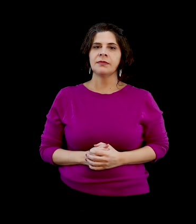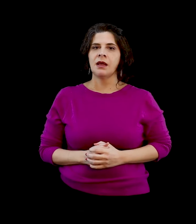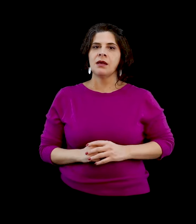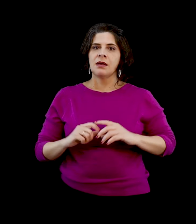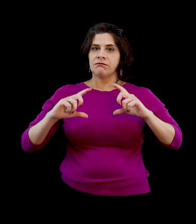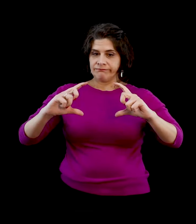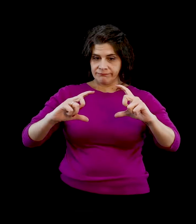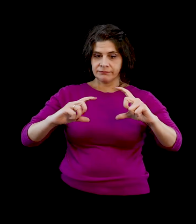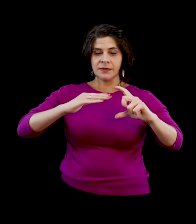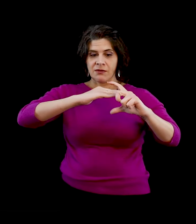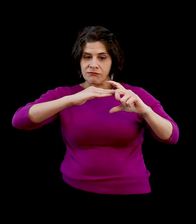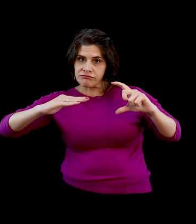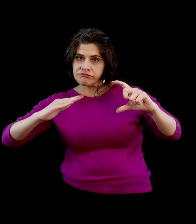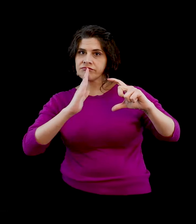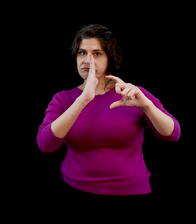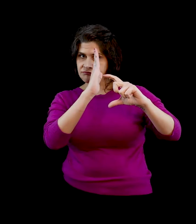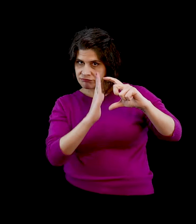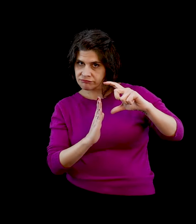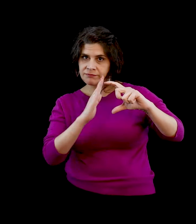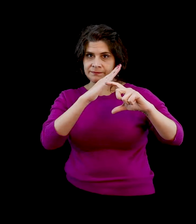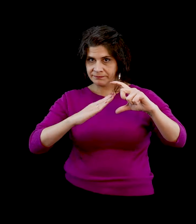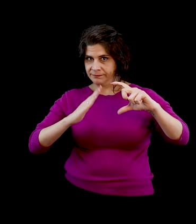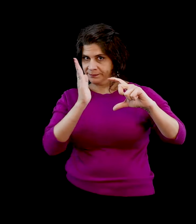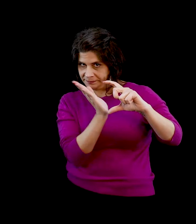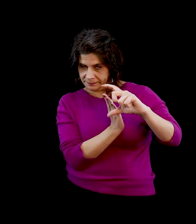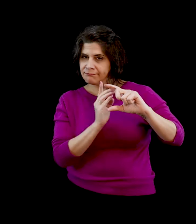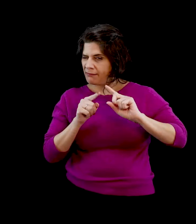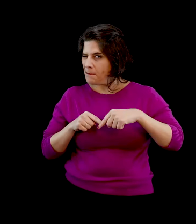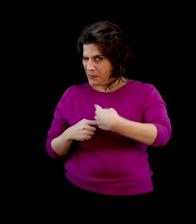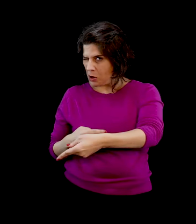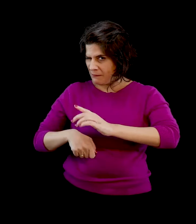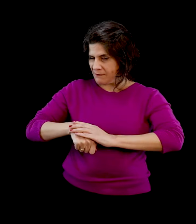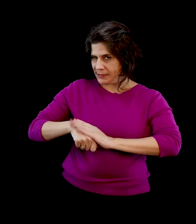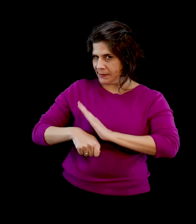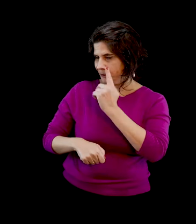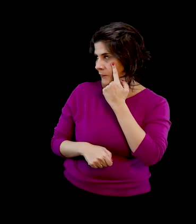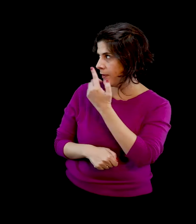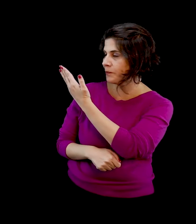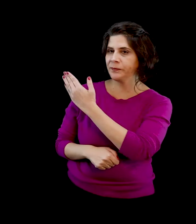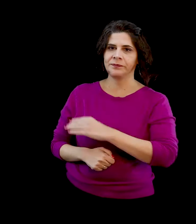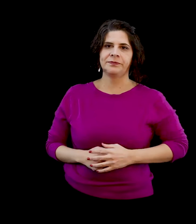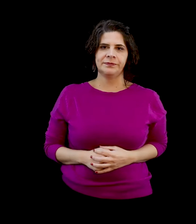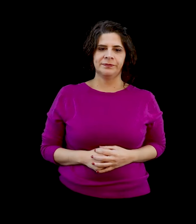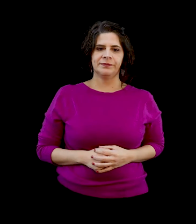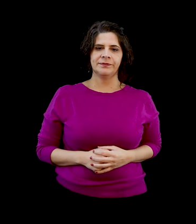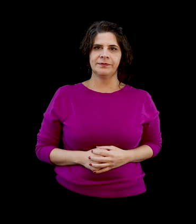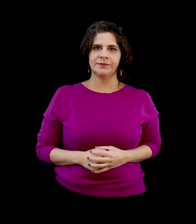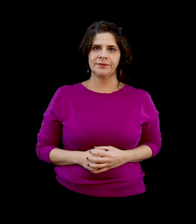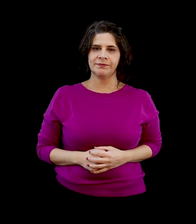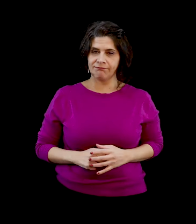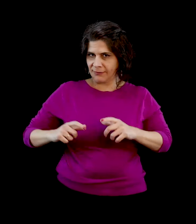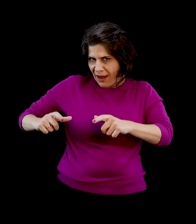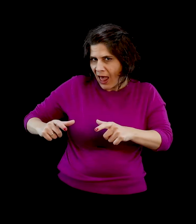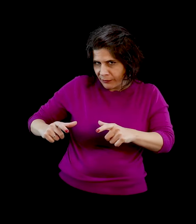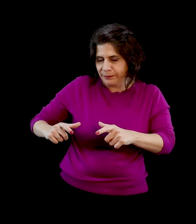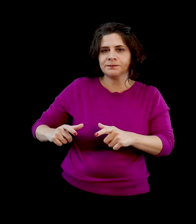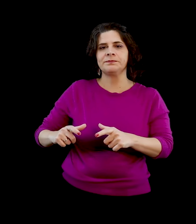centro para a gente poder fazer nosso próximo passo. Vamos lá, eu vou usar desse lado aqui.